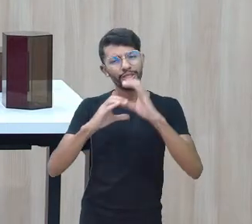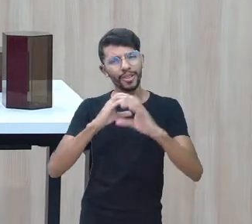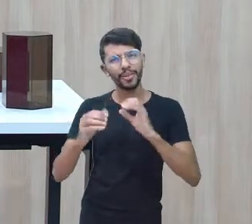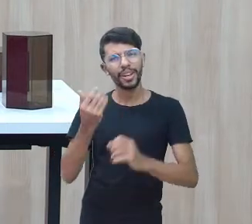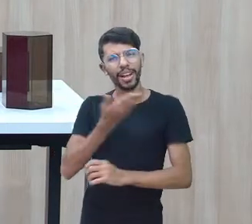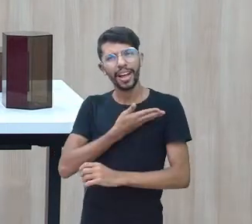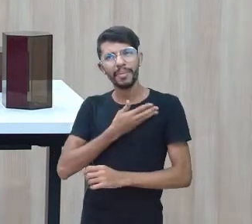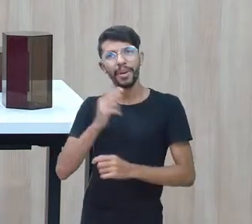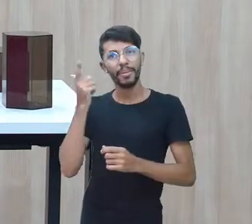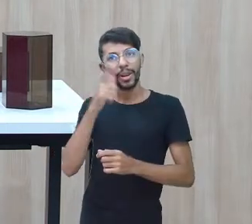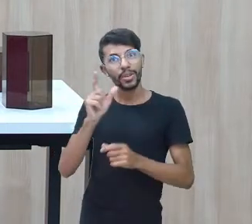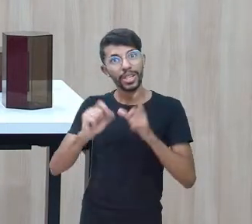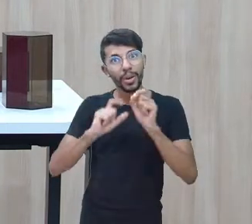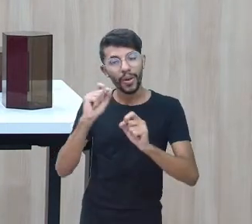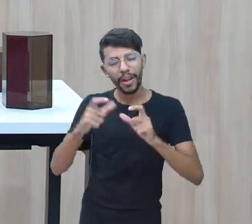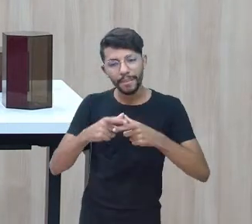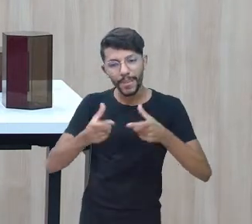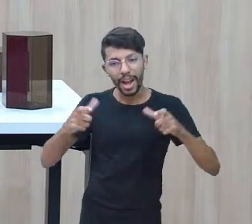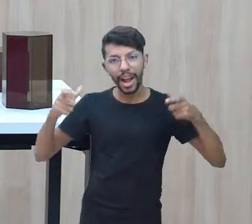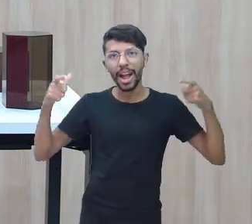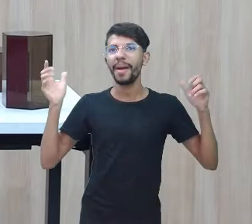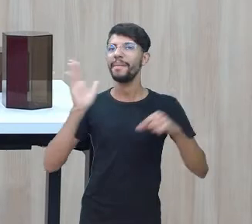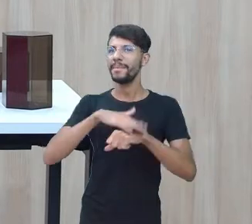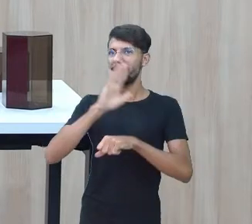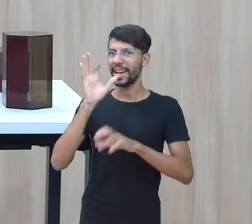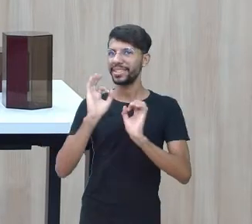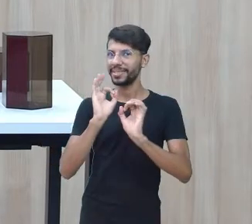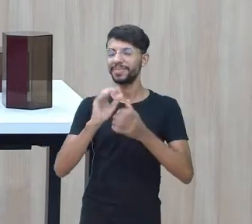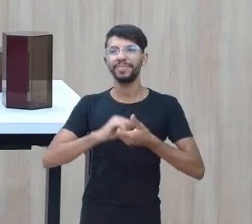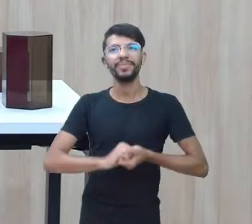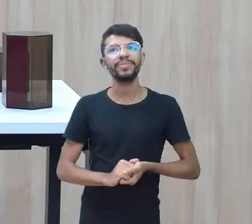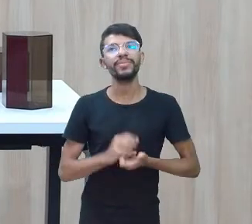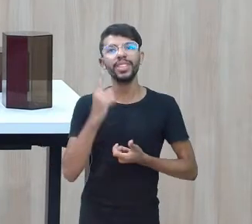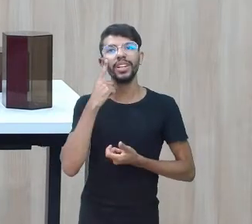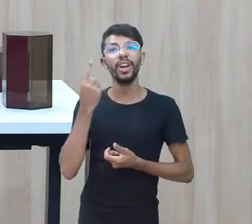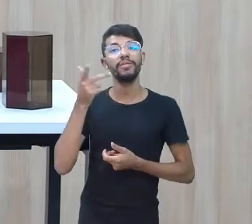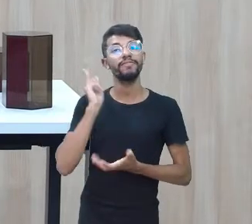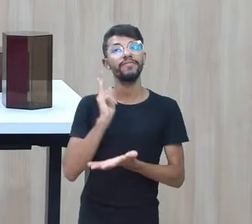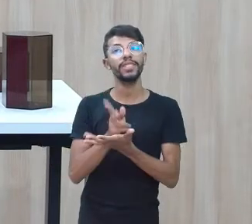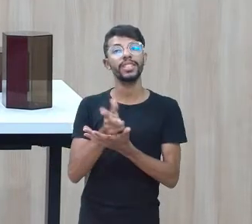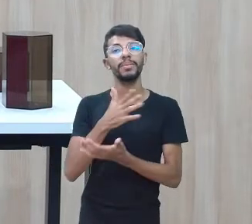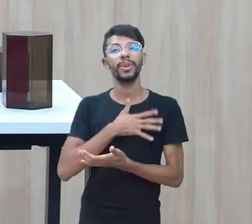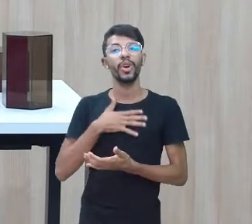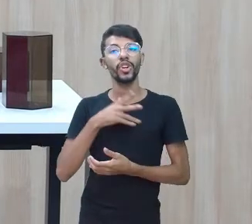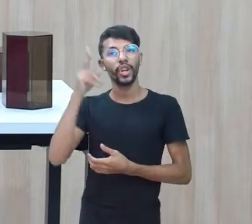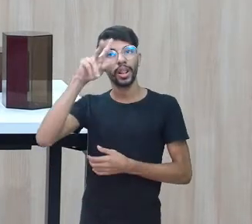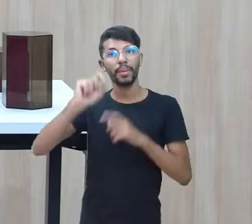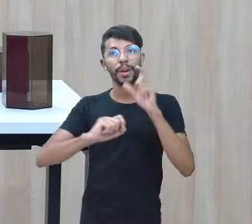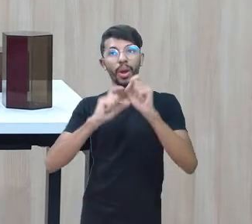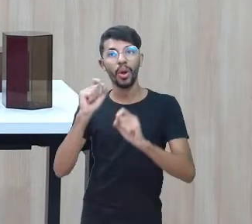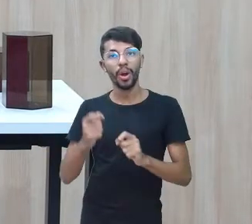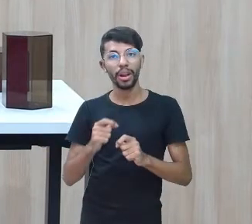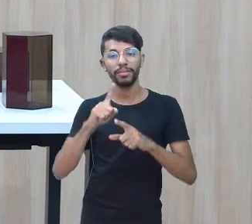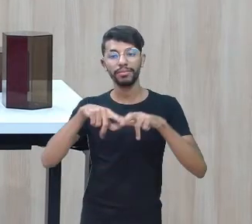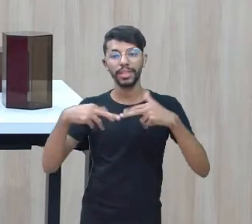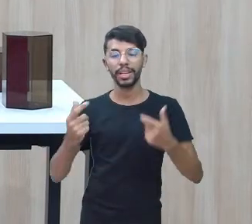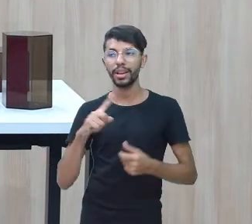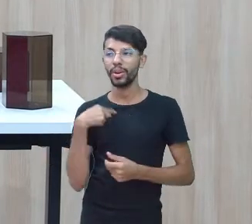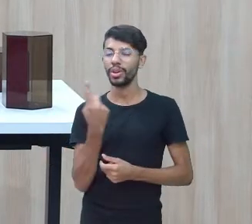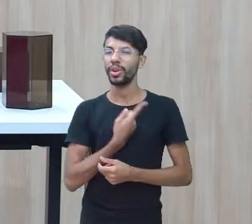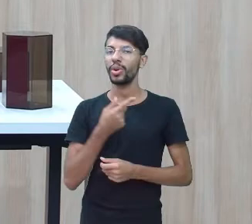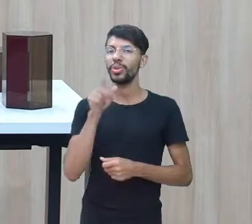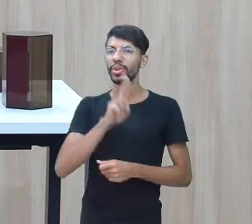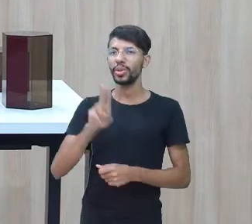crescendo cada vez mais, tá certo? Ó, toda vez eu gosto de lembrar qual material que a gente está usando para essas aulas,